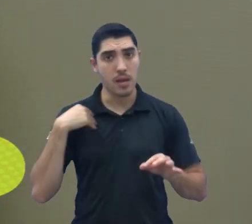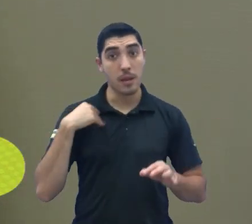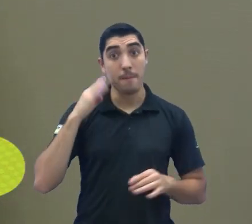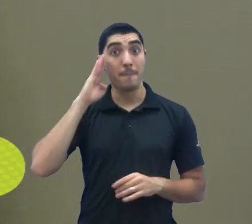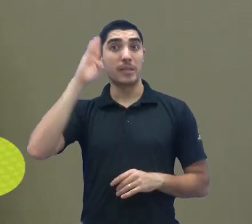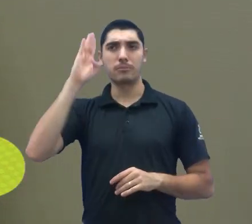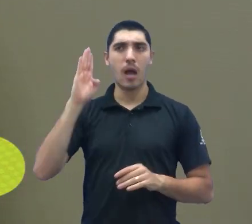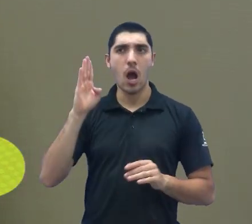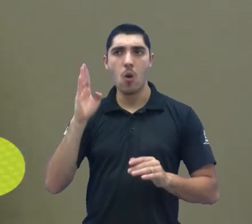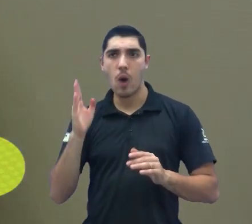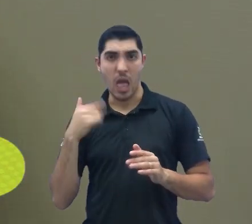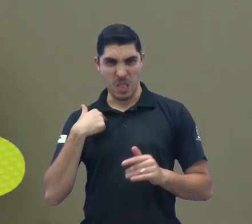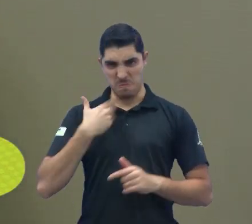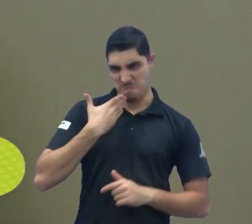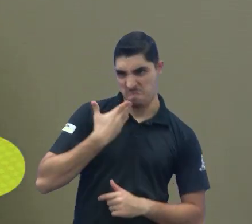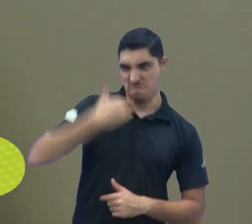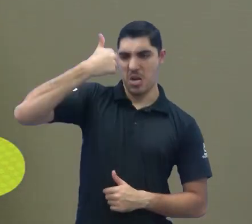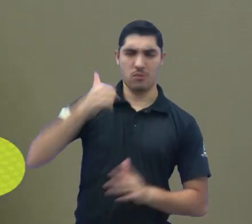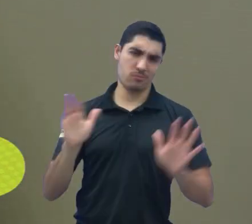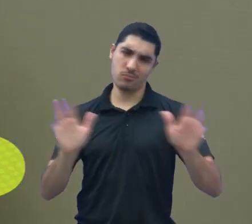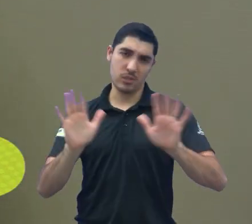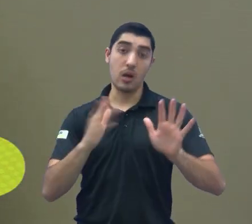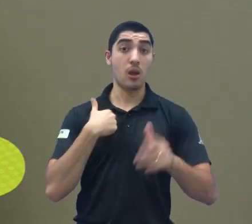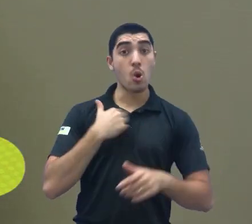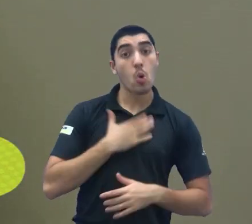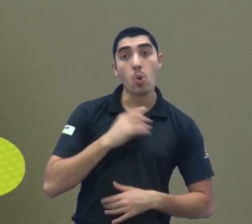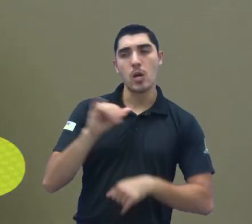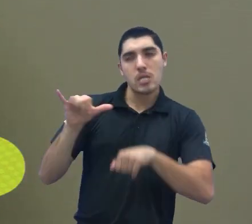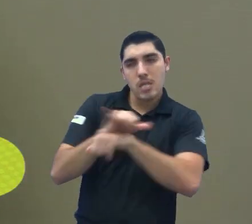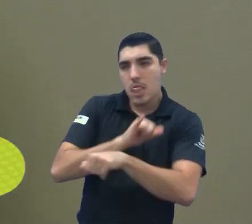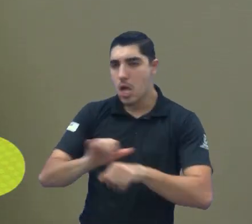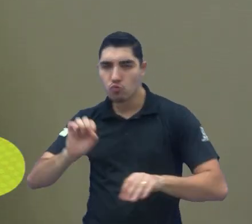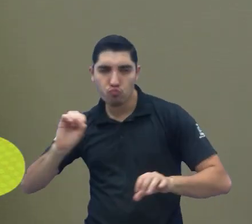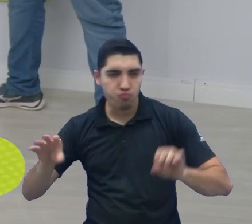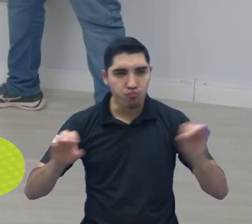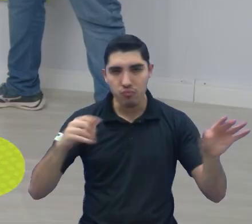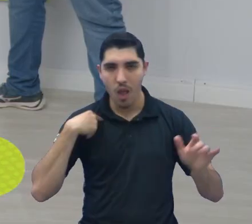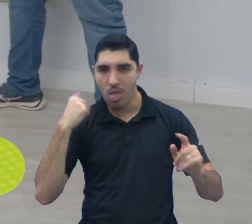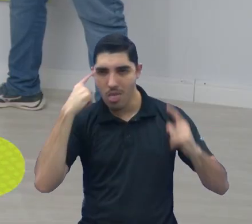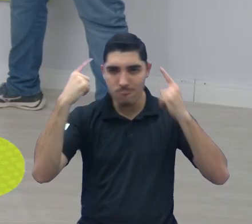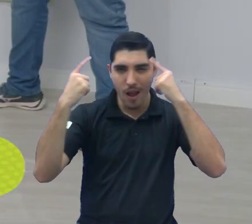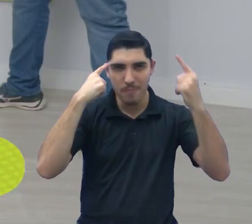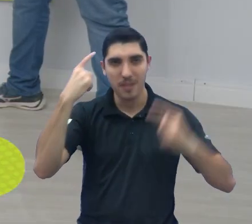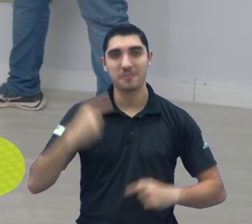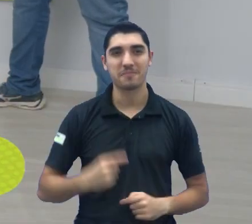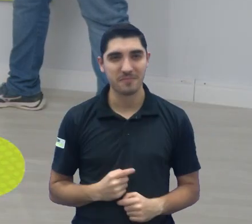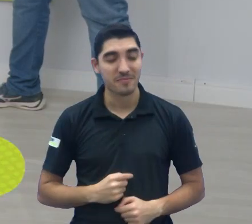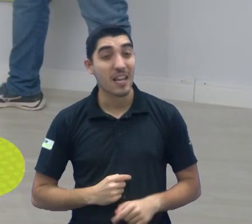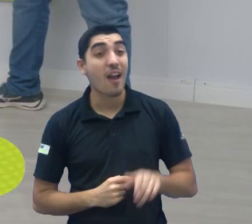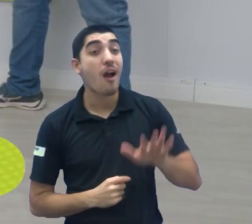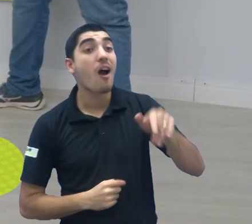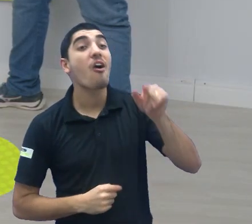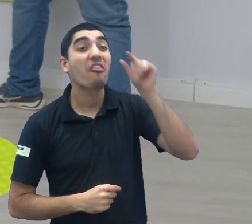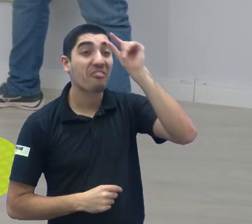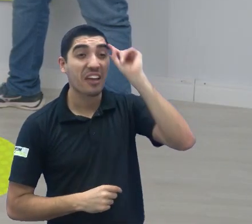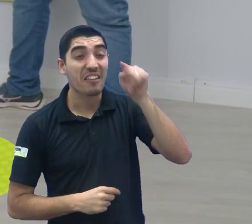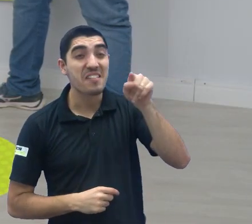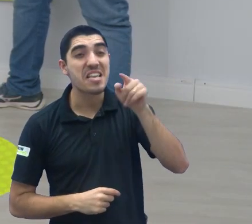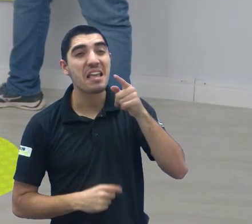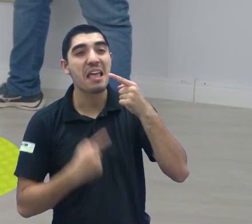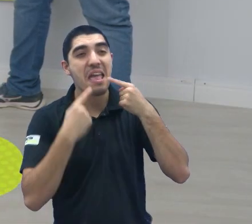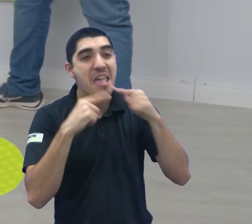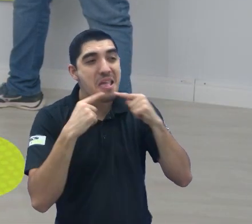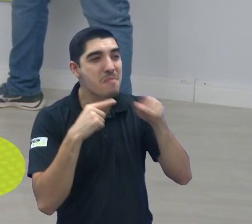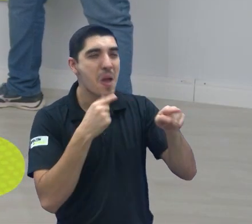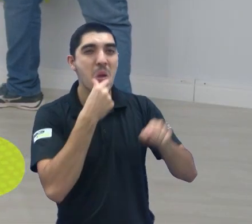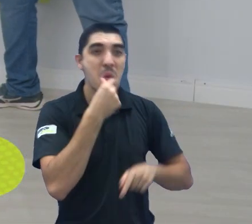jogadora MVP, mas eu tinha meu tempinho de quadra lá, jogava uns 2 quartos. Vera, mas agora, se for reclamar da arbitragem, ela tem razão também.